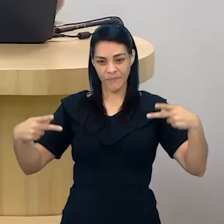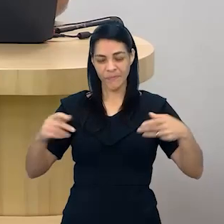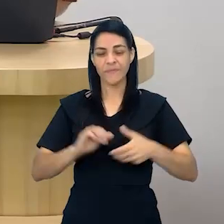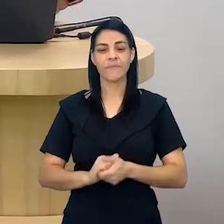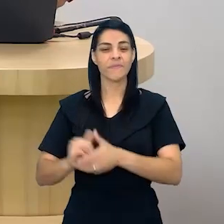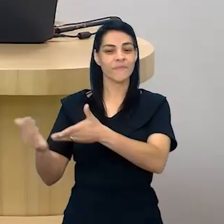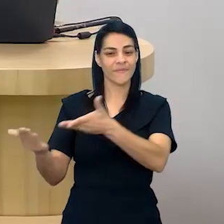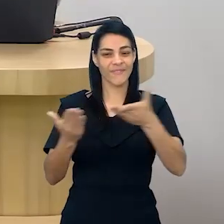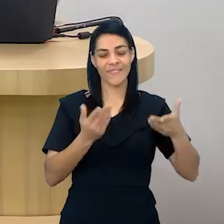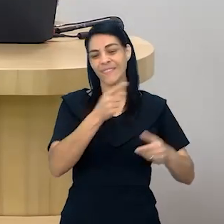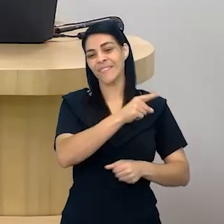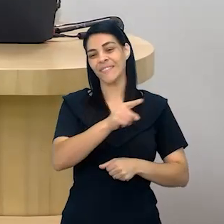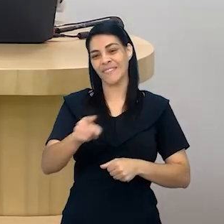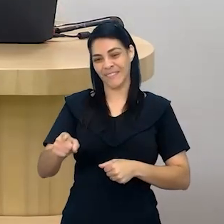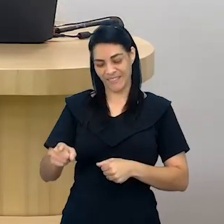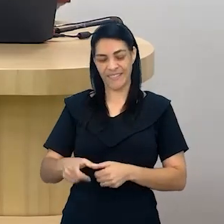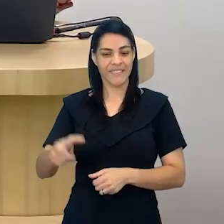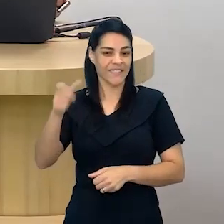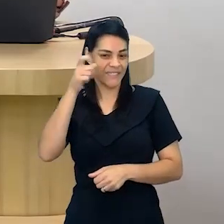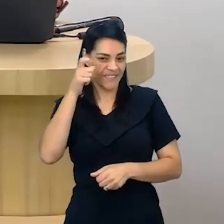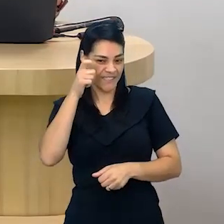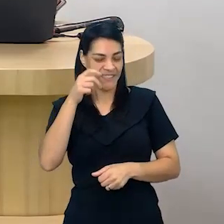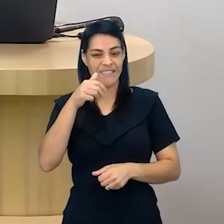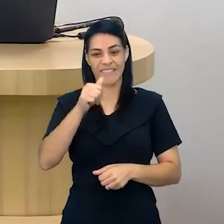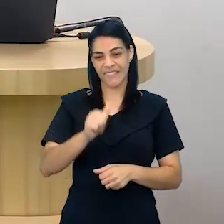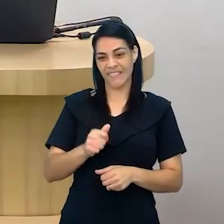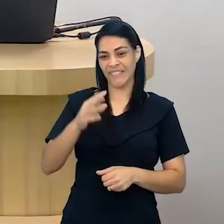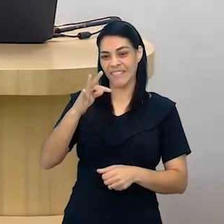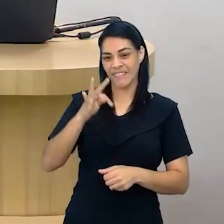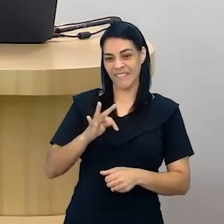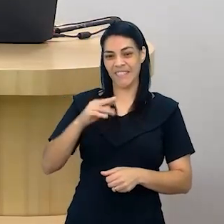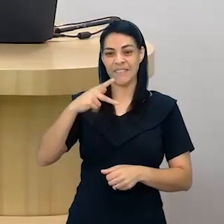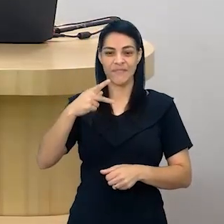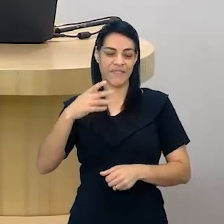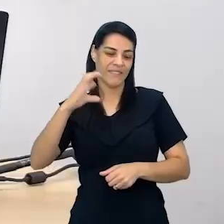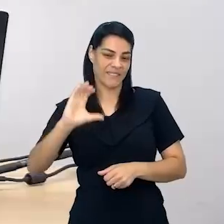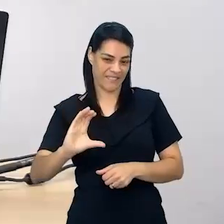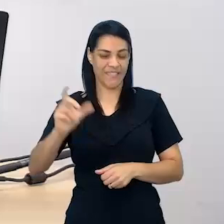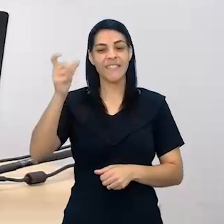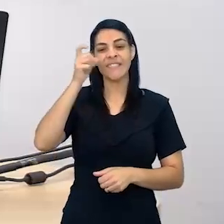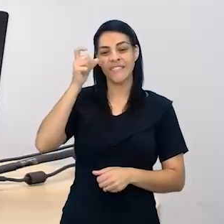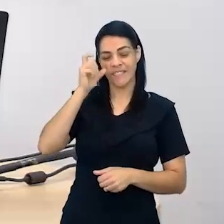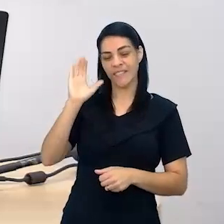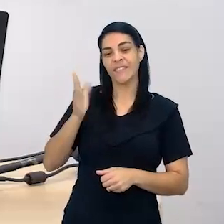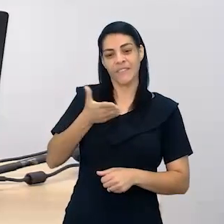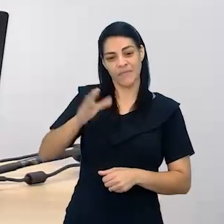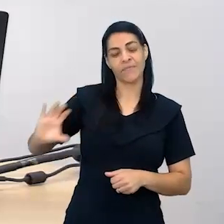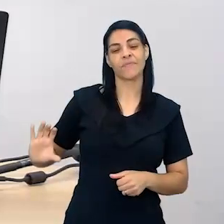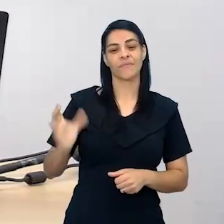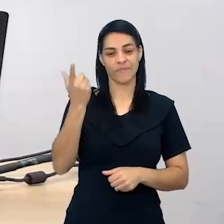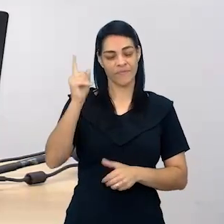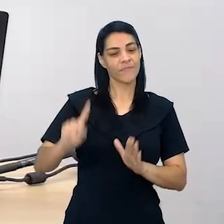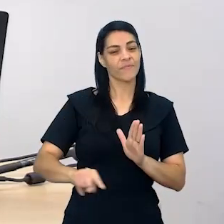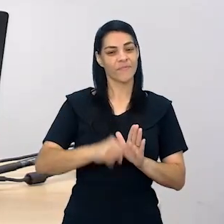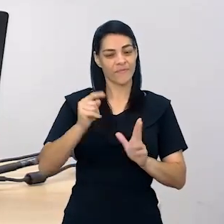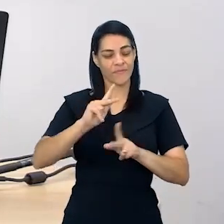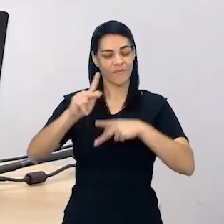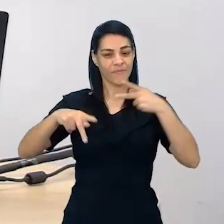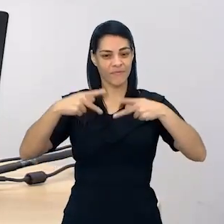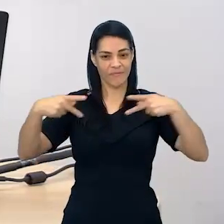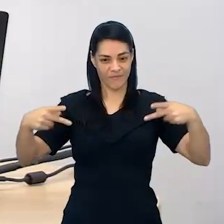assistir nossas atpcs as atpcs interessantes aí que aconteceram no primeiro bimestre então